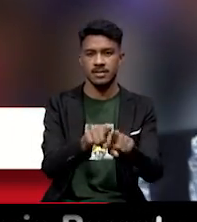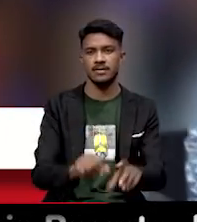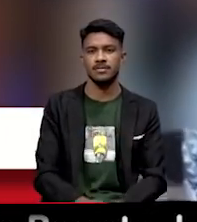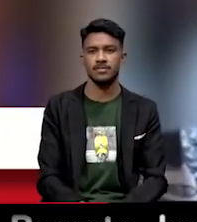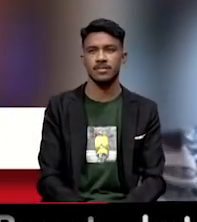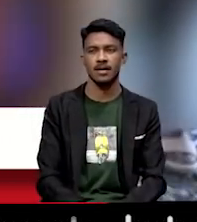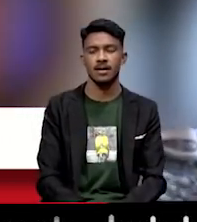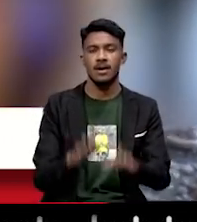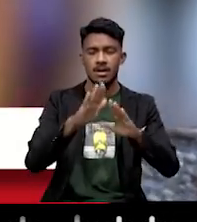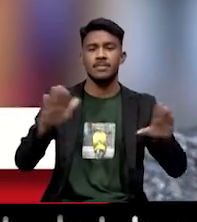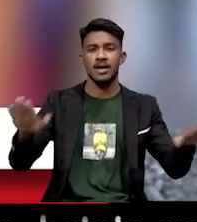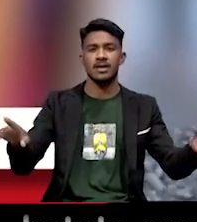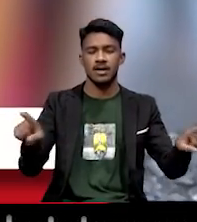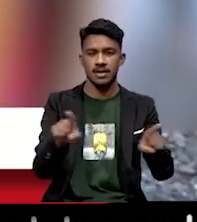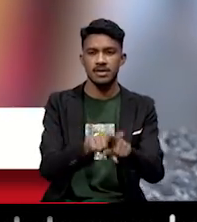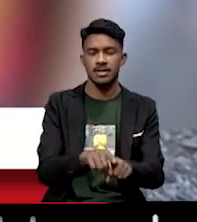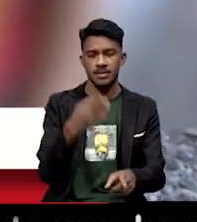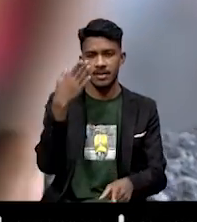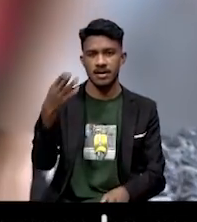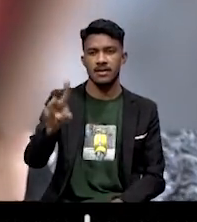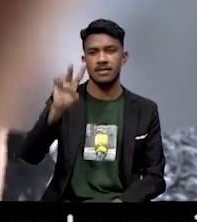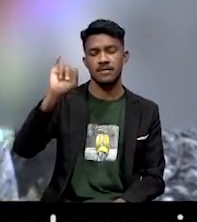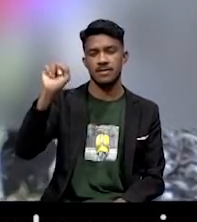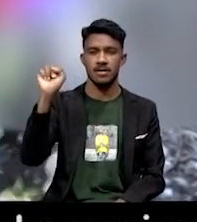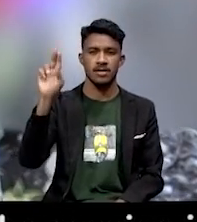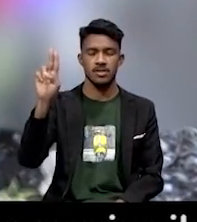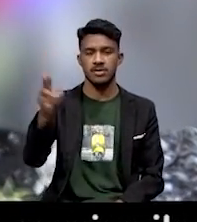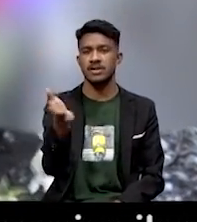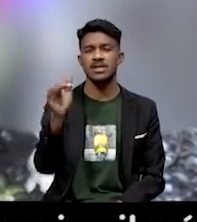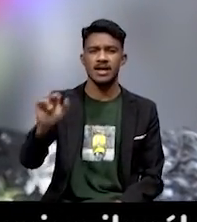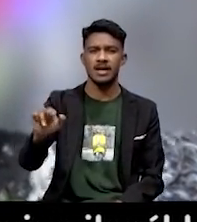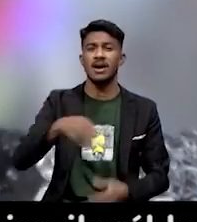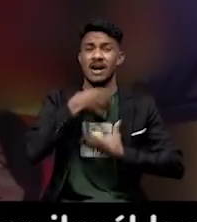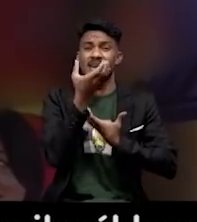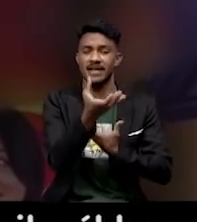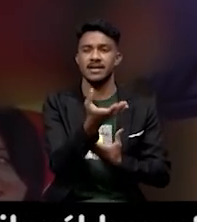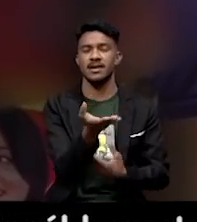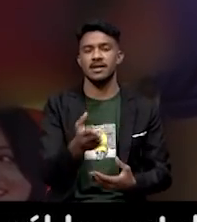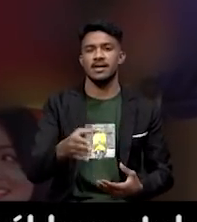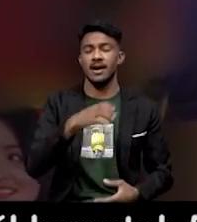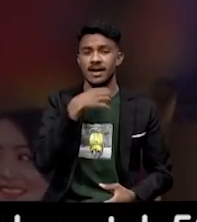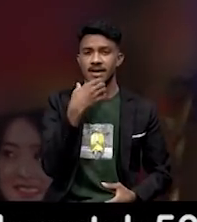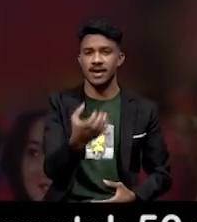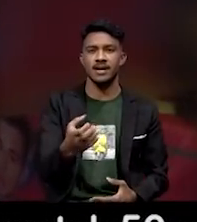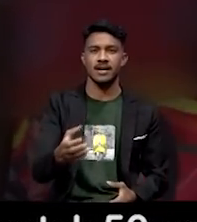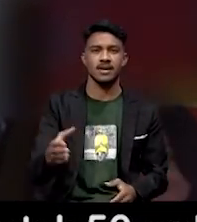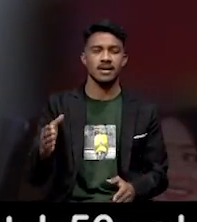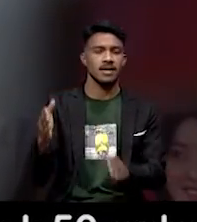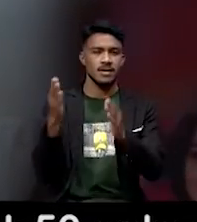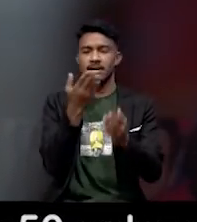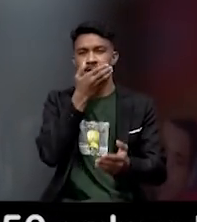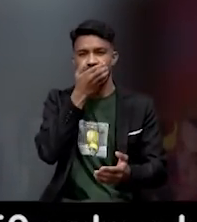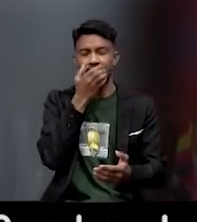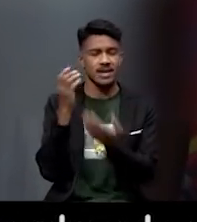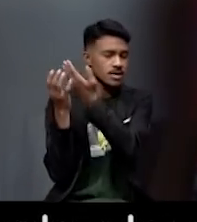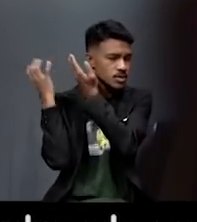armani nebe. Labar ki kena sene ba visum. Sira akira takosin ibu. Ao sumaço está com o genivo para a bela